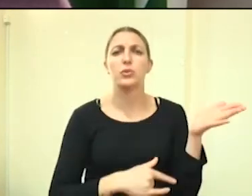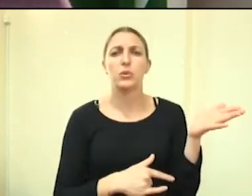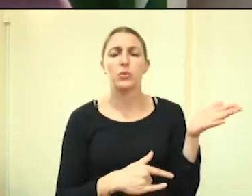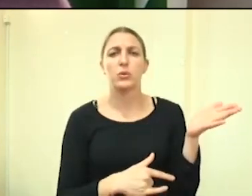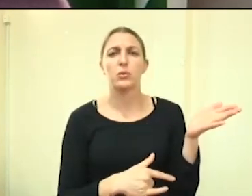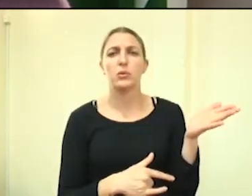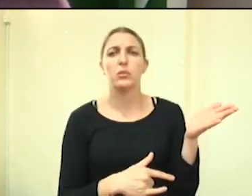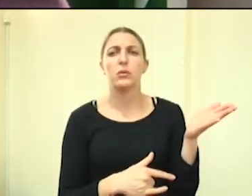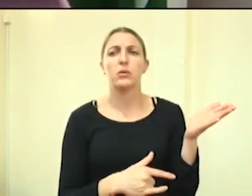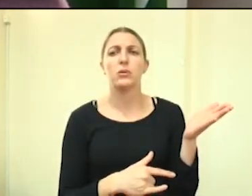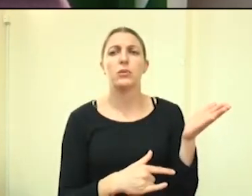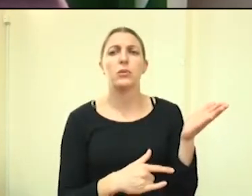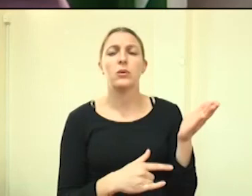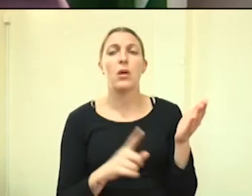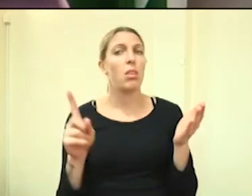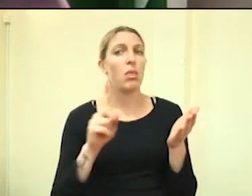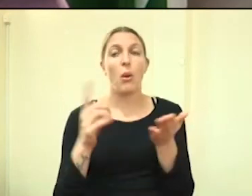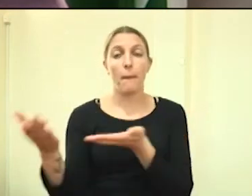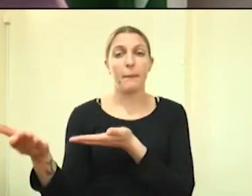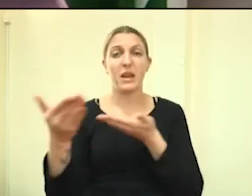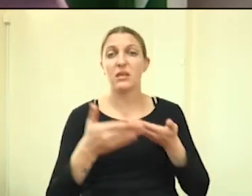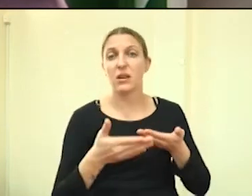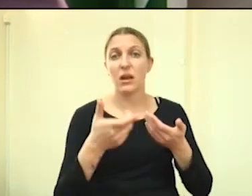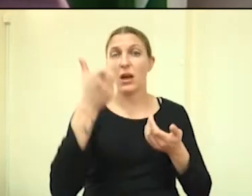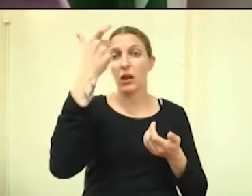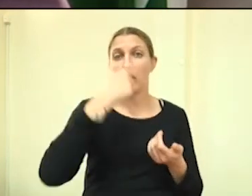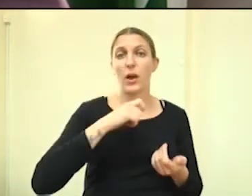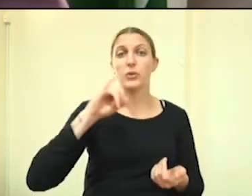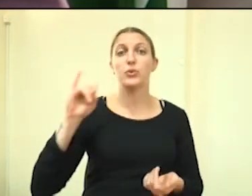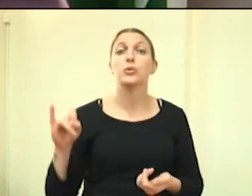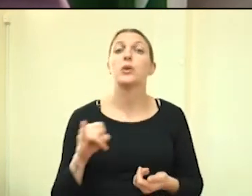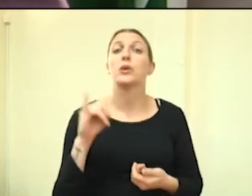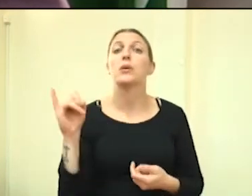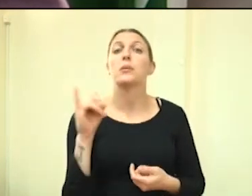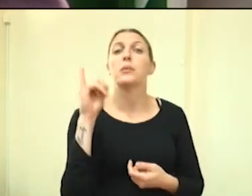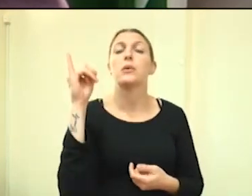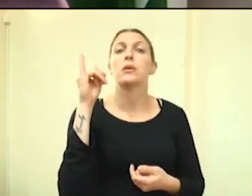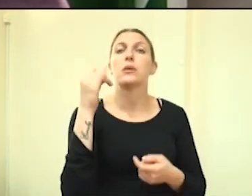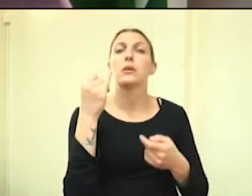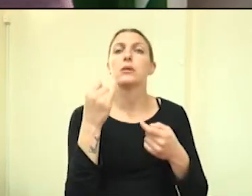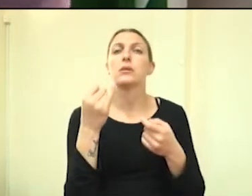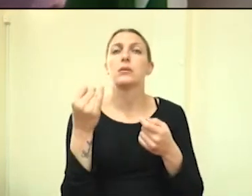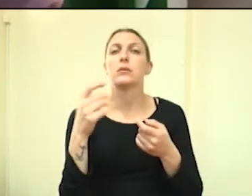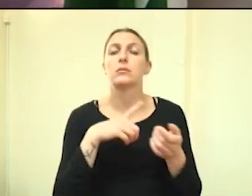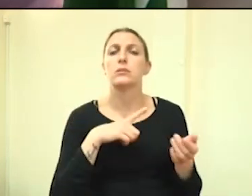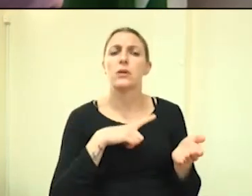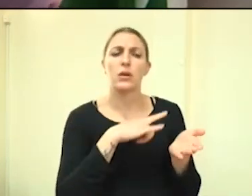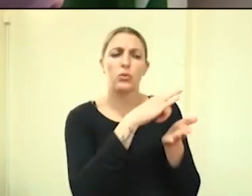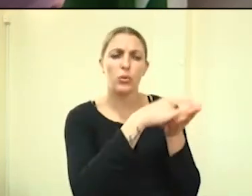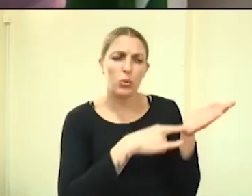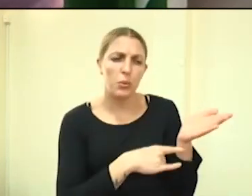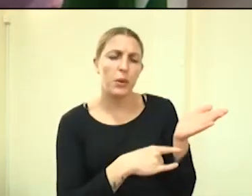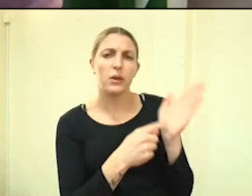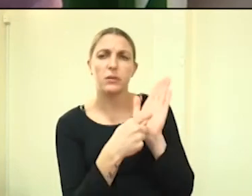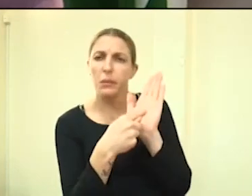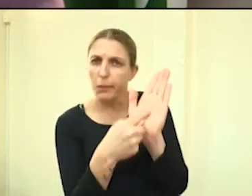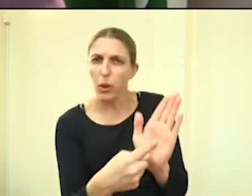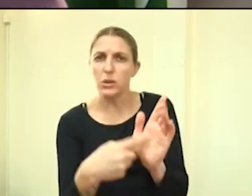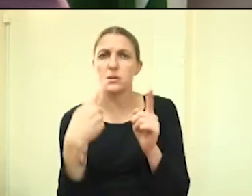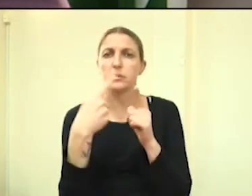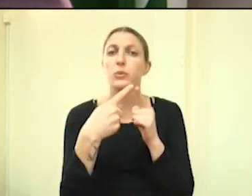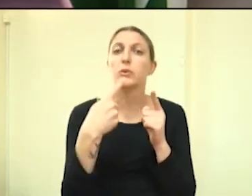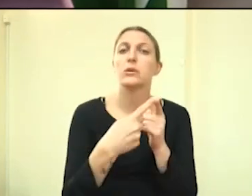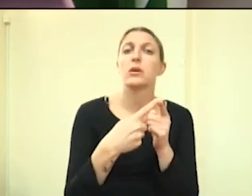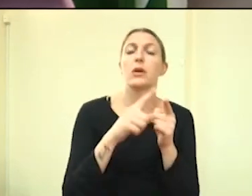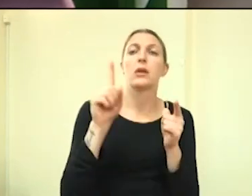indeferido. Mas eu acho que seria importante nós recebermos o porquê que foi indeferido. Se foi deferido, tudo bem, está deferido. Agora,